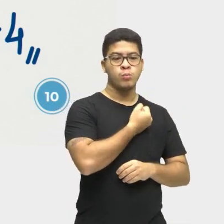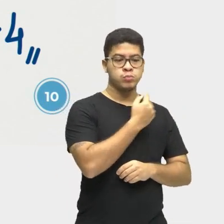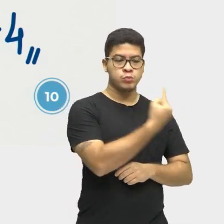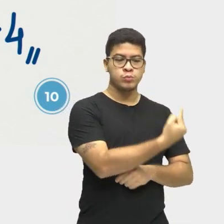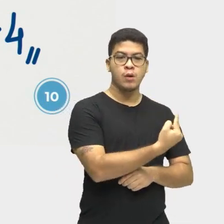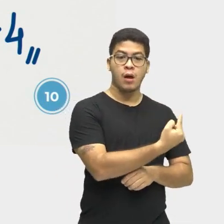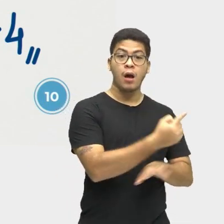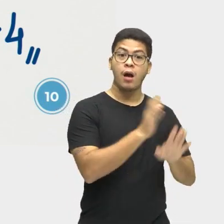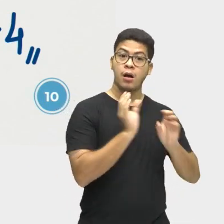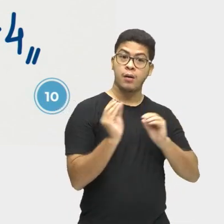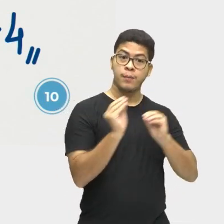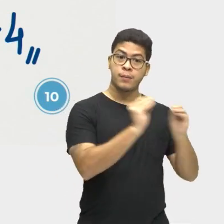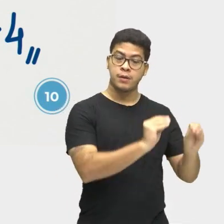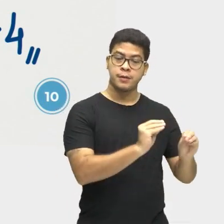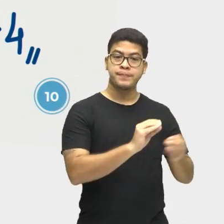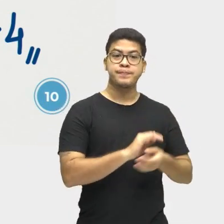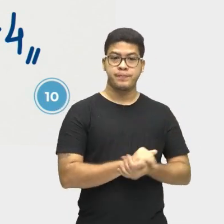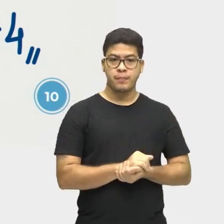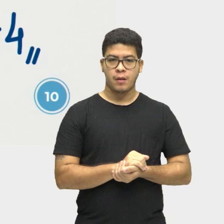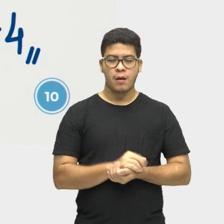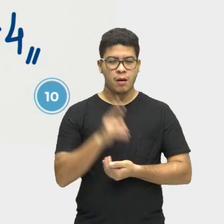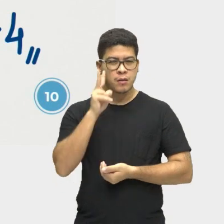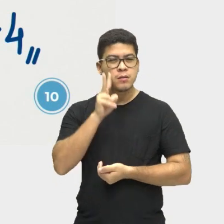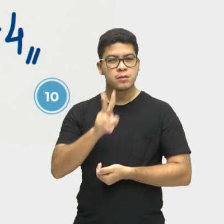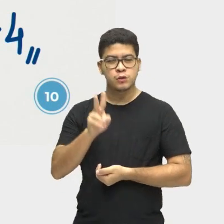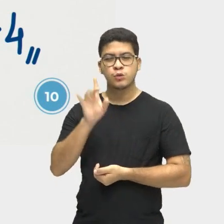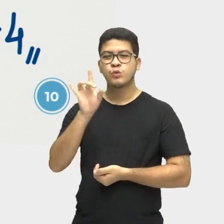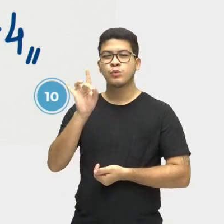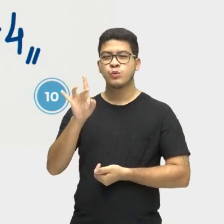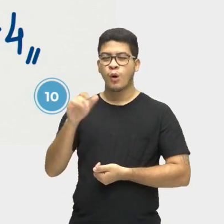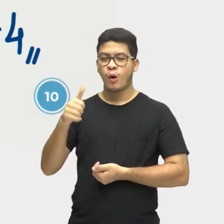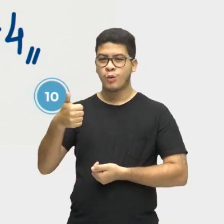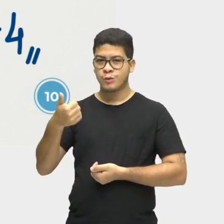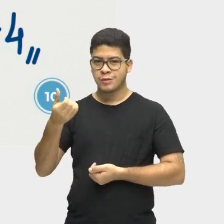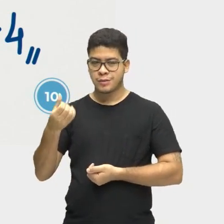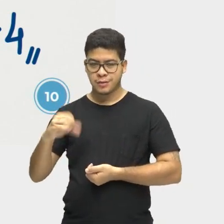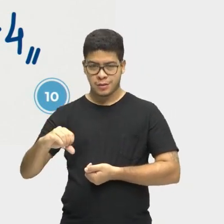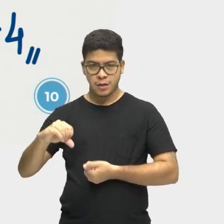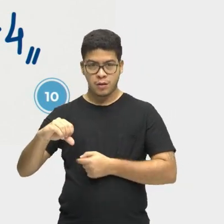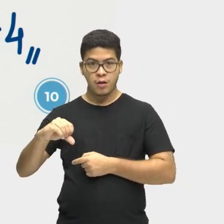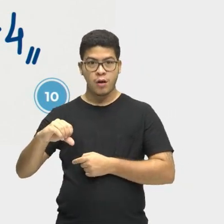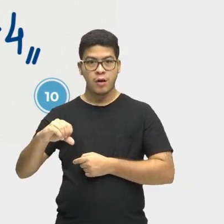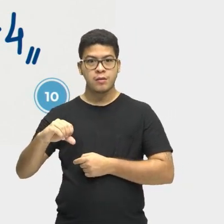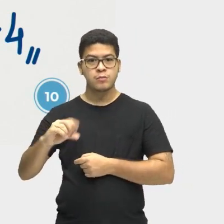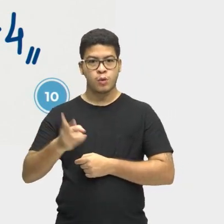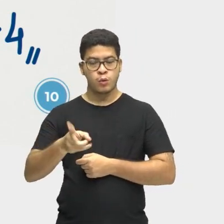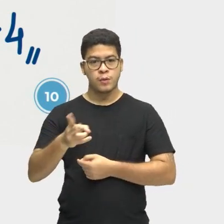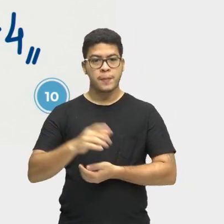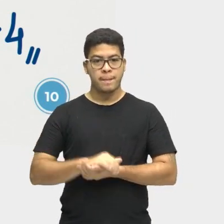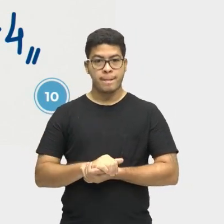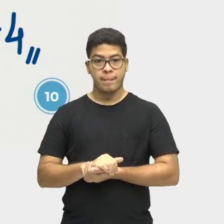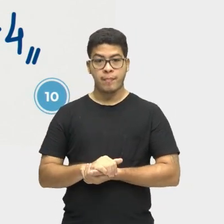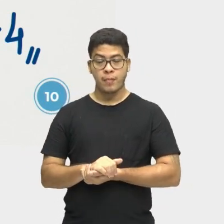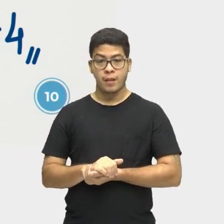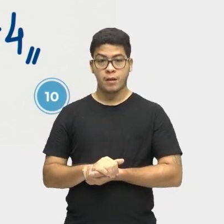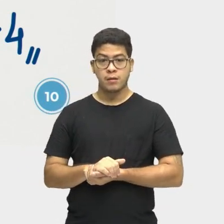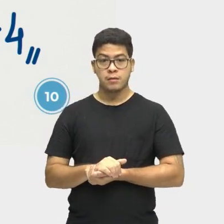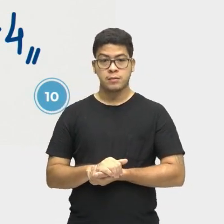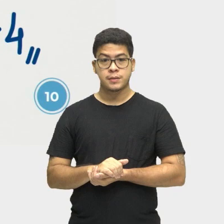para o segundo membro. Então, você já viu que só o 19 tem letra, tem a variável x, então vai ficar 19x